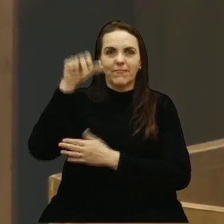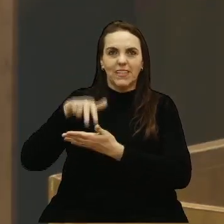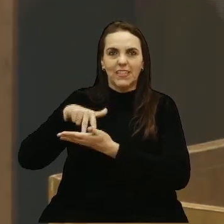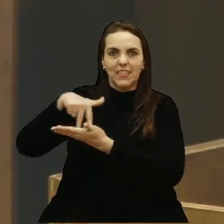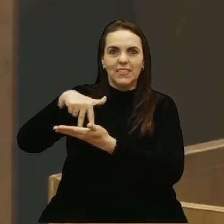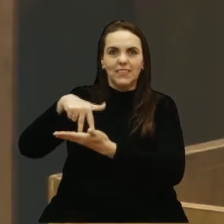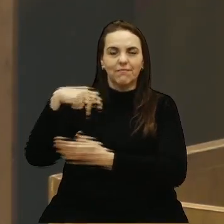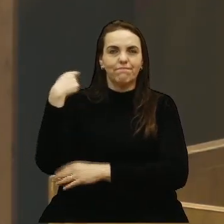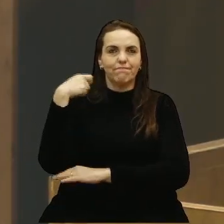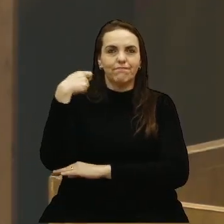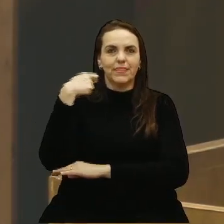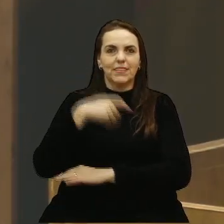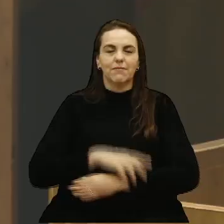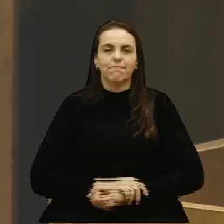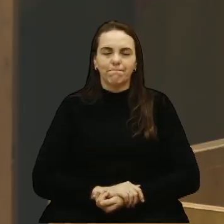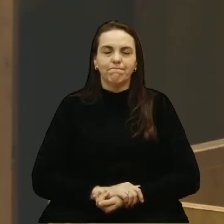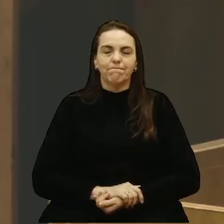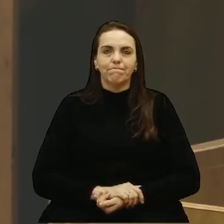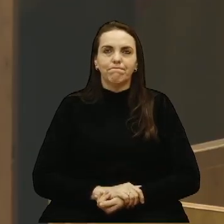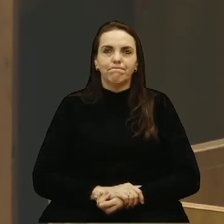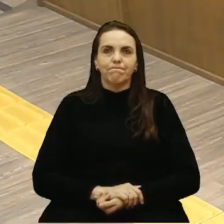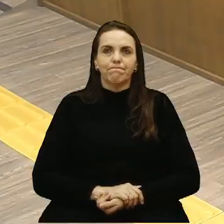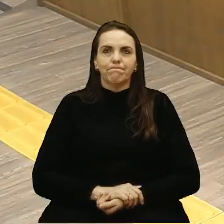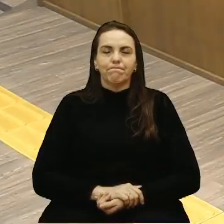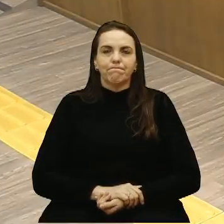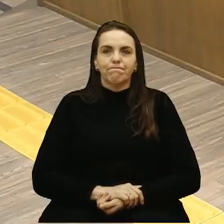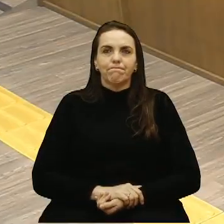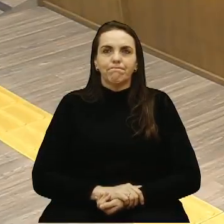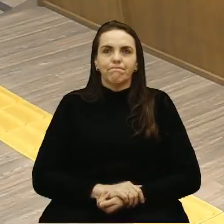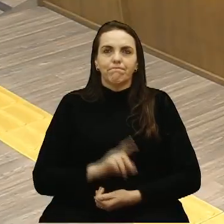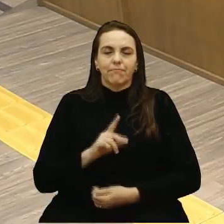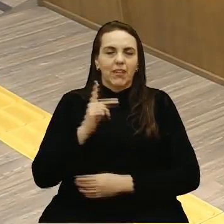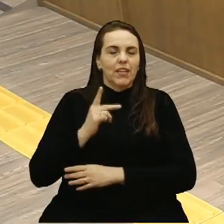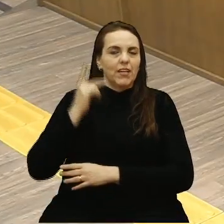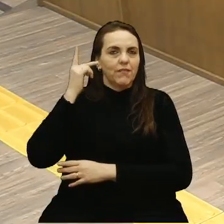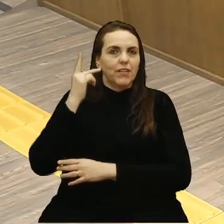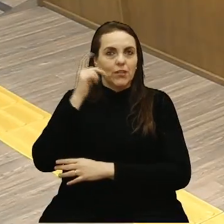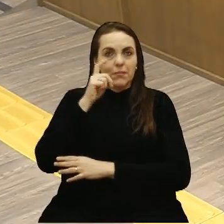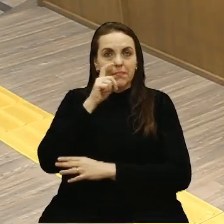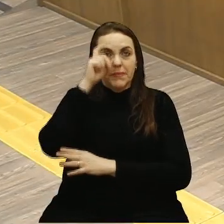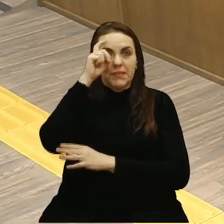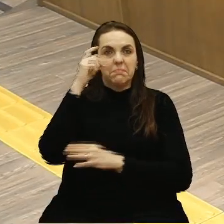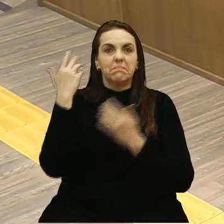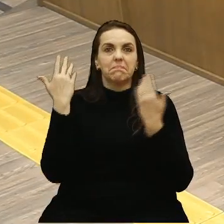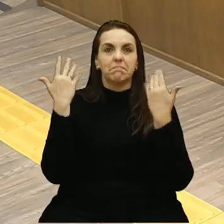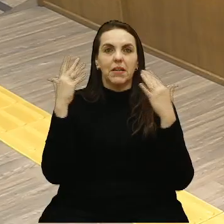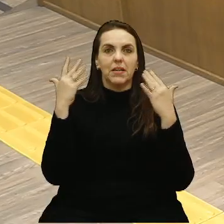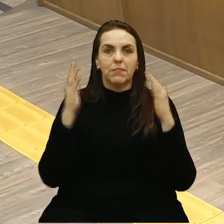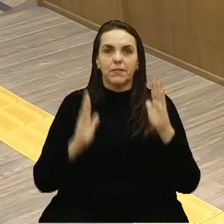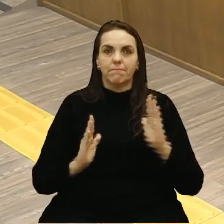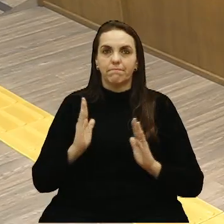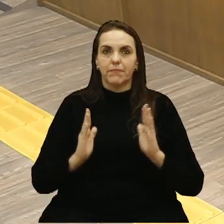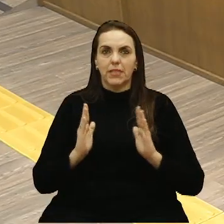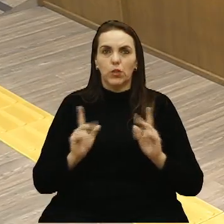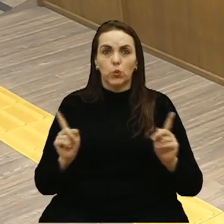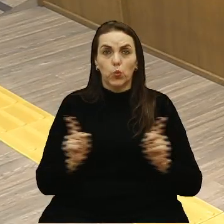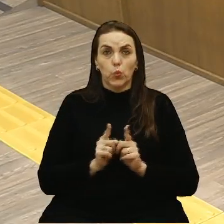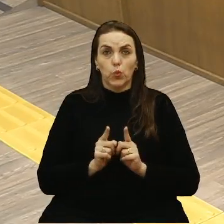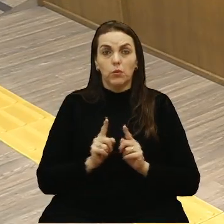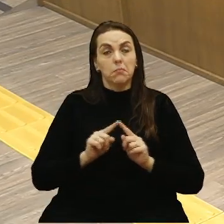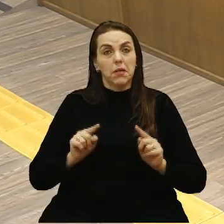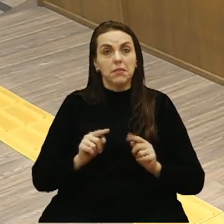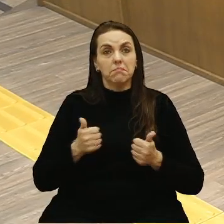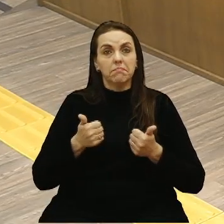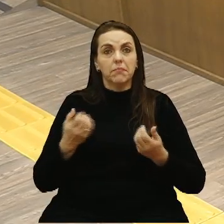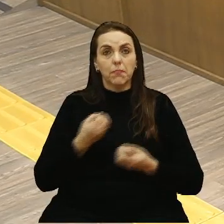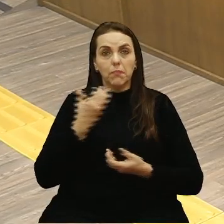precisa. Uma parte, por favor. Vereador Bizi, parabéns por esse período curto, mas muito profícuo que